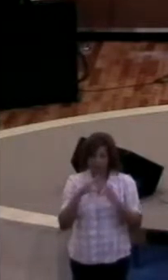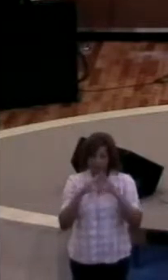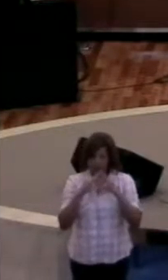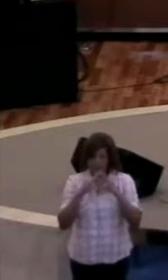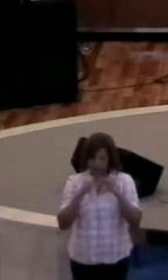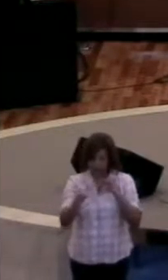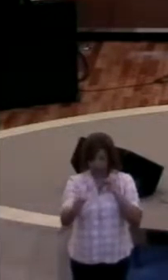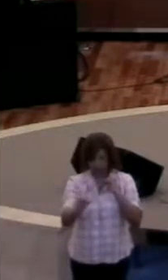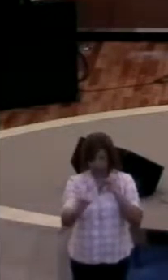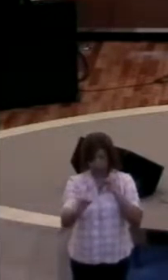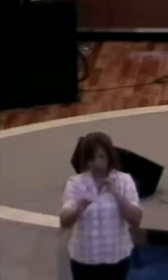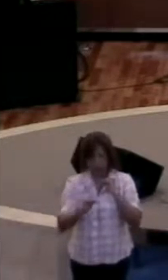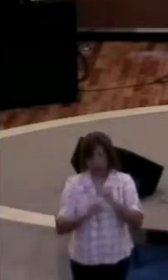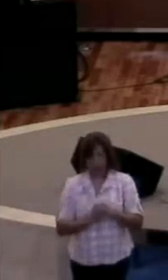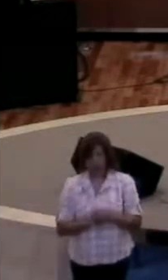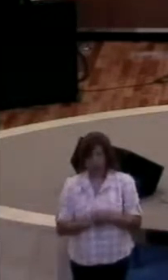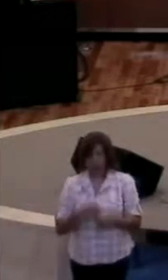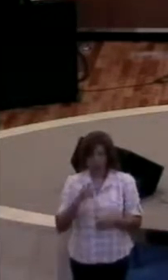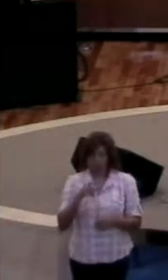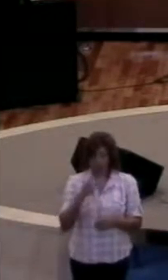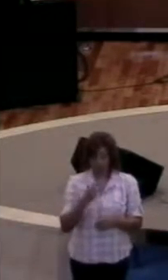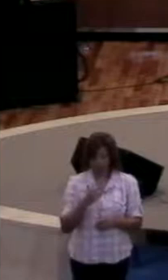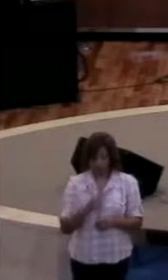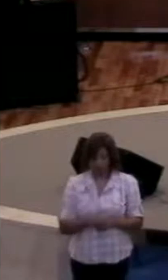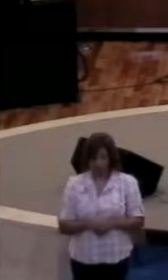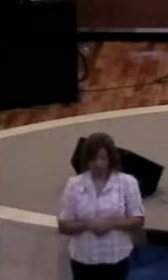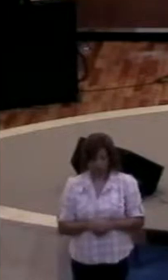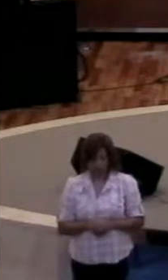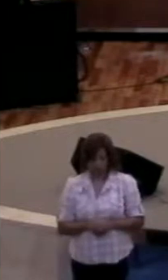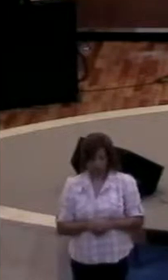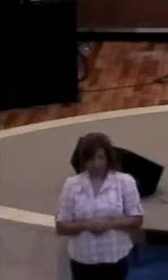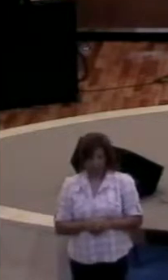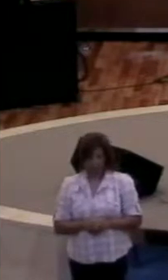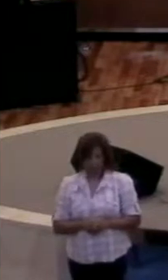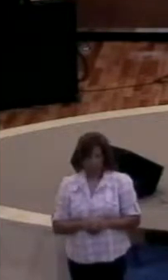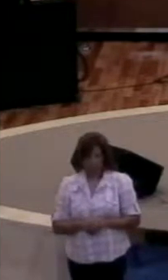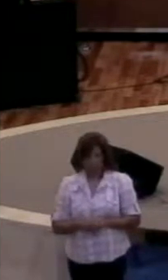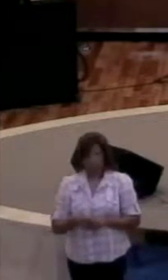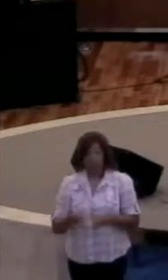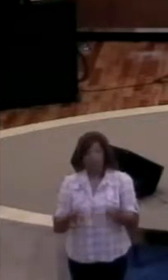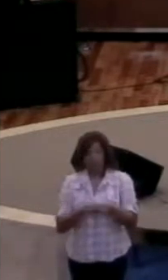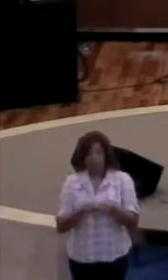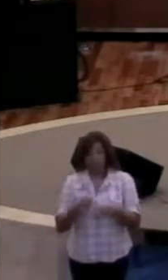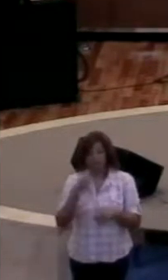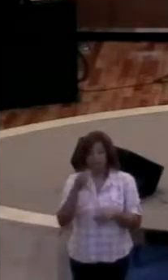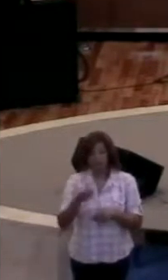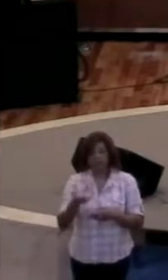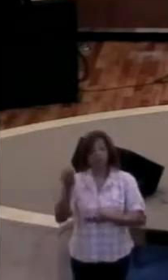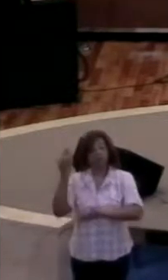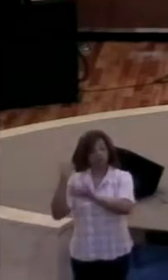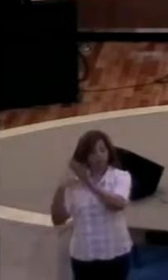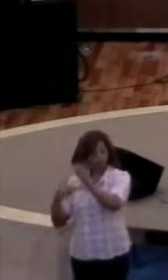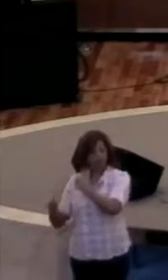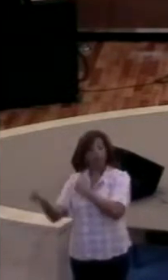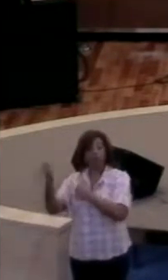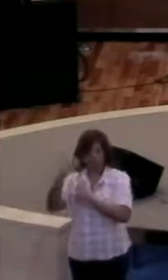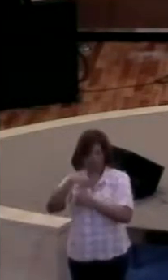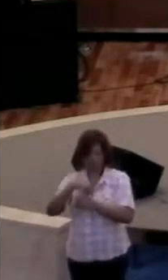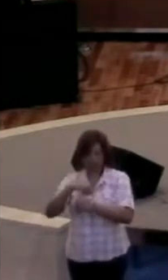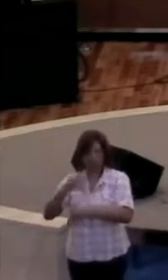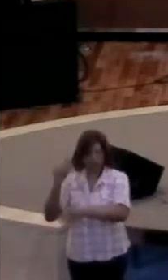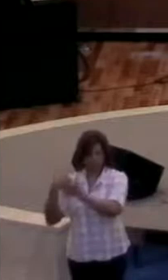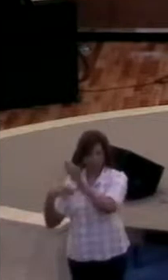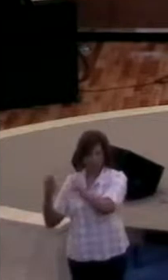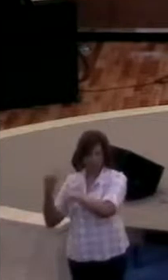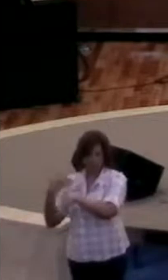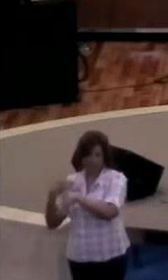sobre evitar, eu vou falar sobre regredir, eu vou falar sobre voltar atrás. Eu tenho certeza que você entrou aqui